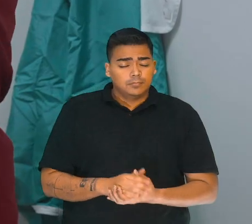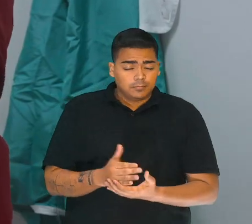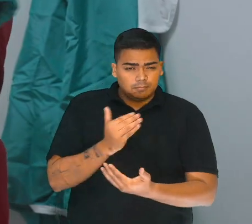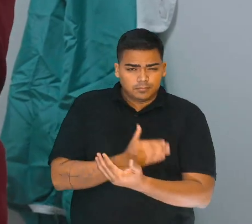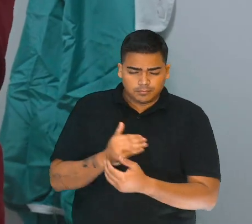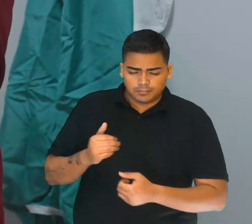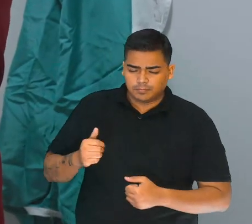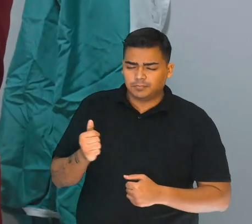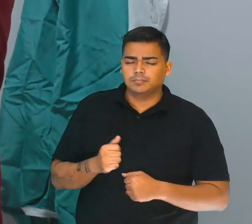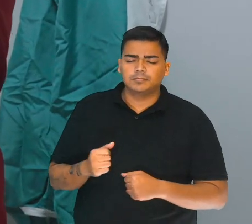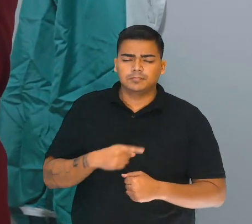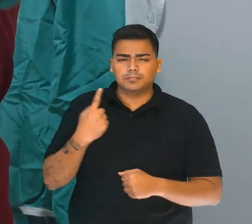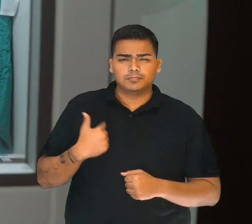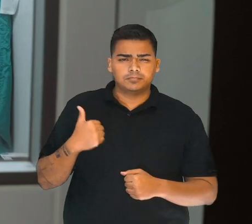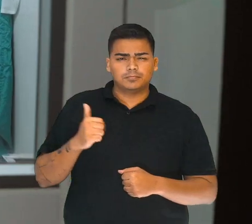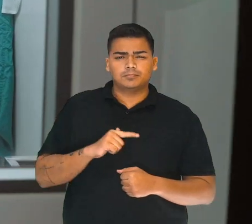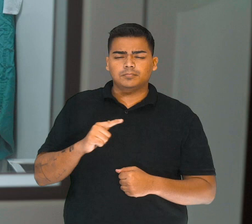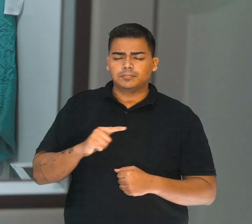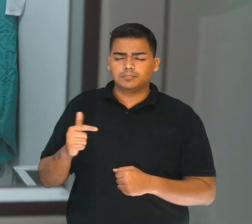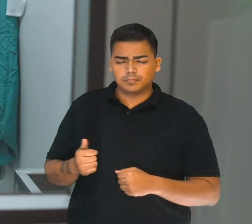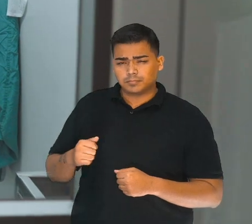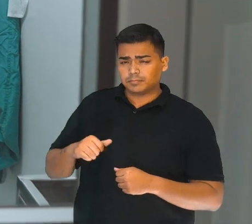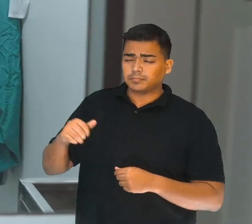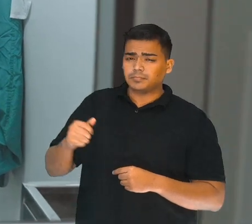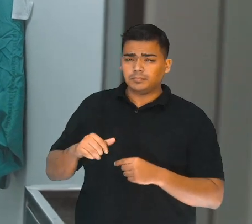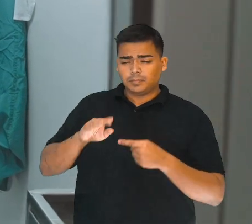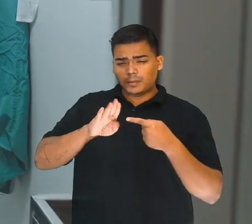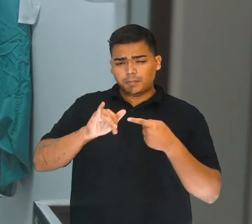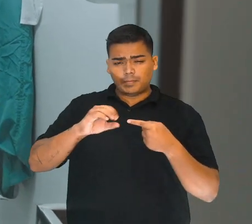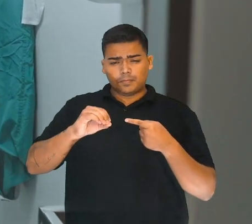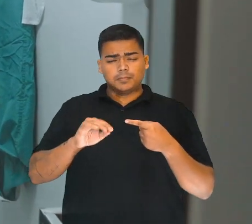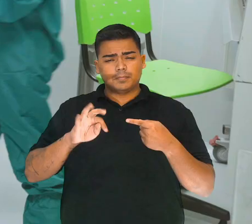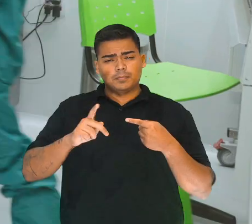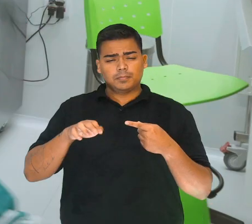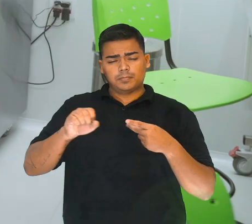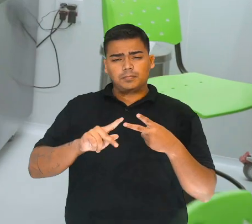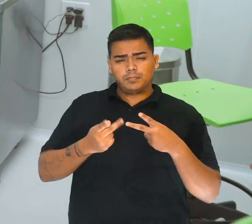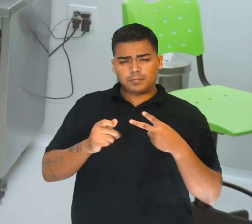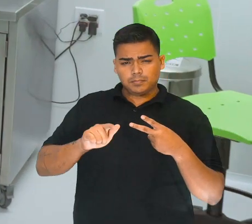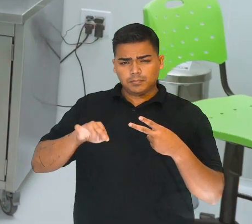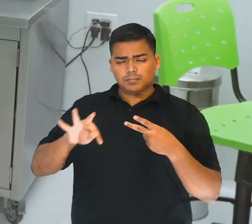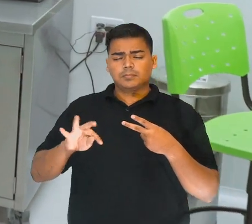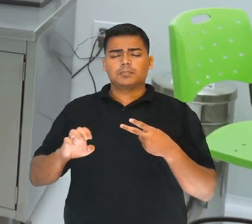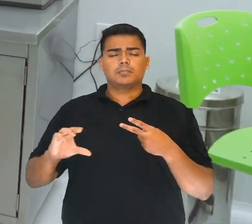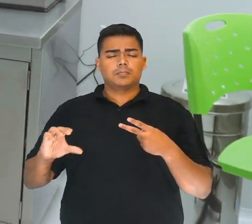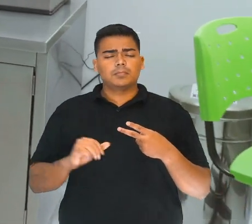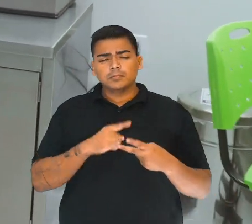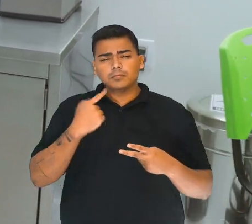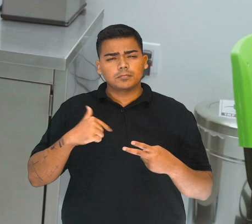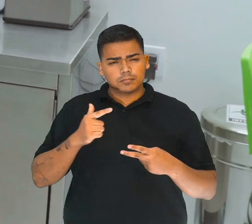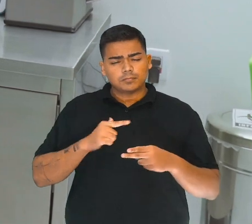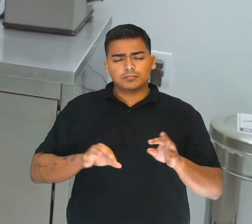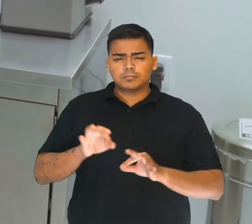Dentro da área de saúde, a gente tem as health techs e a gente tem as biotechs. Dentro da vertente de